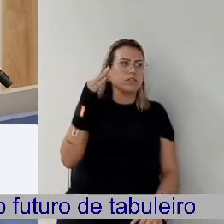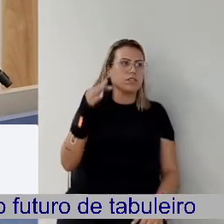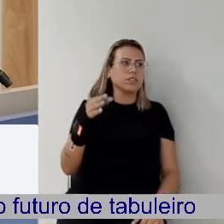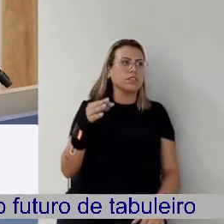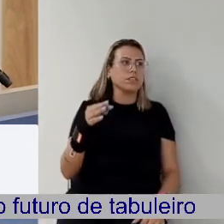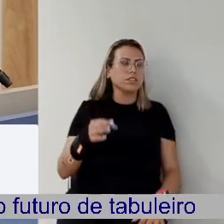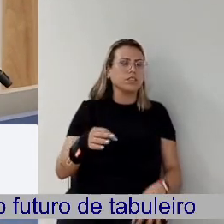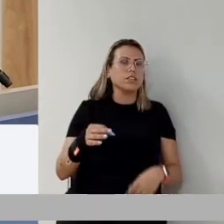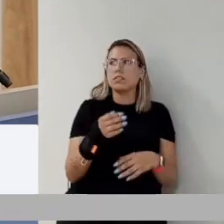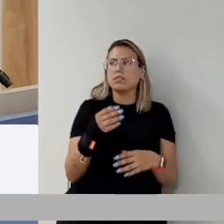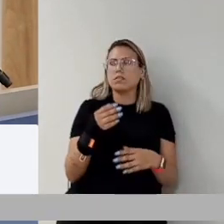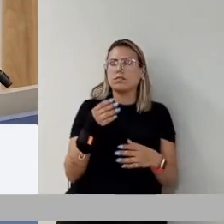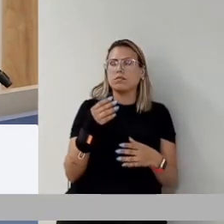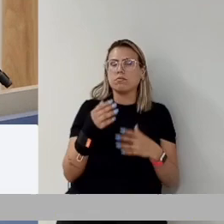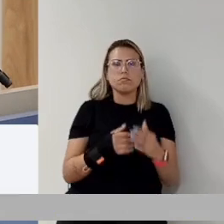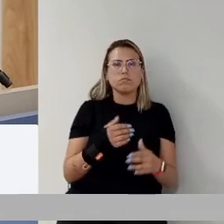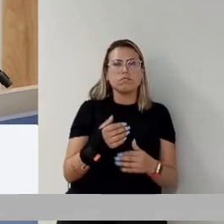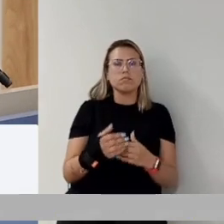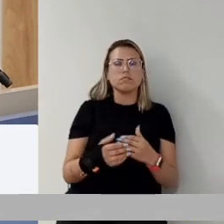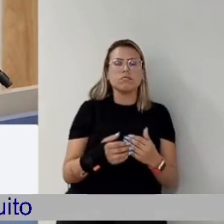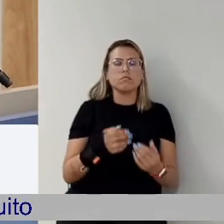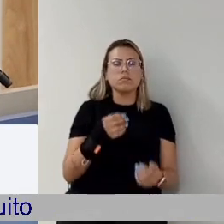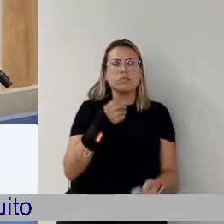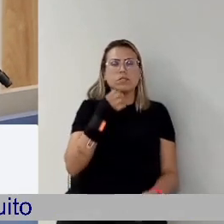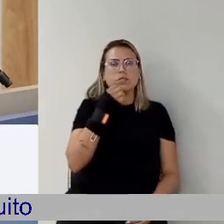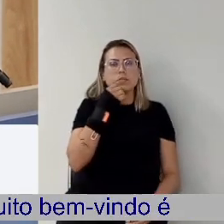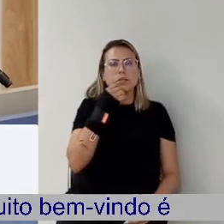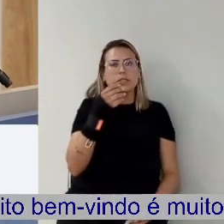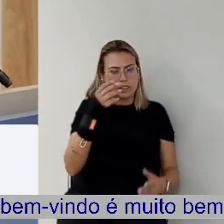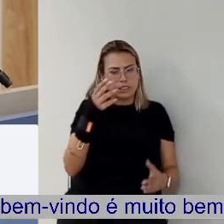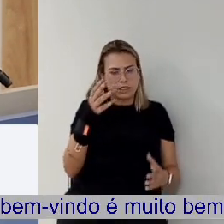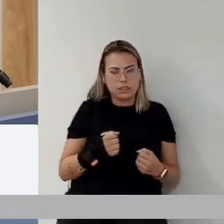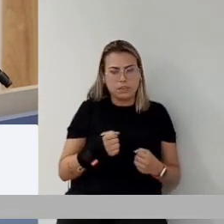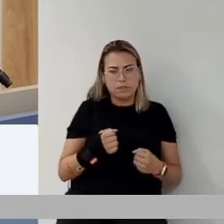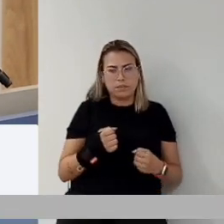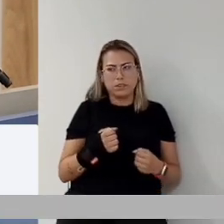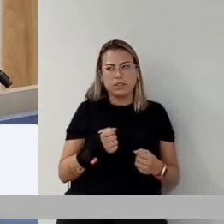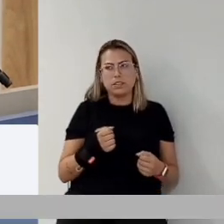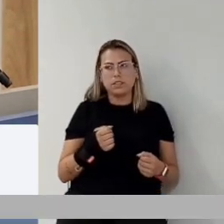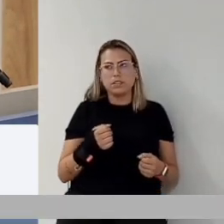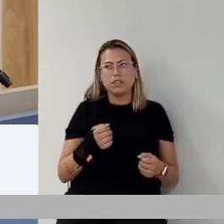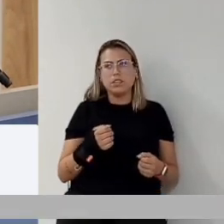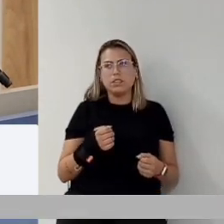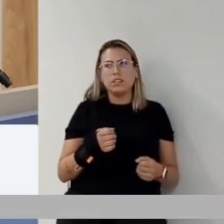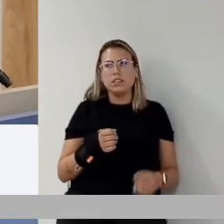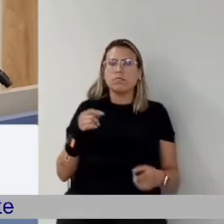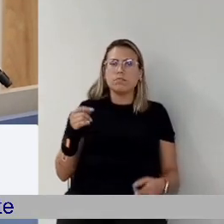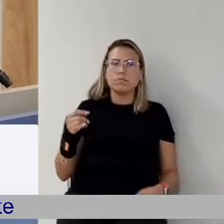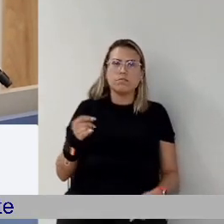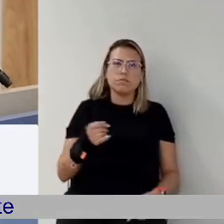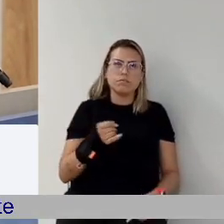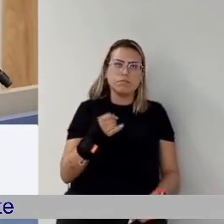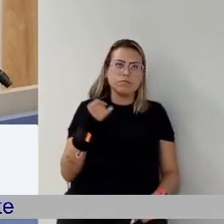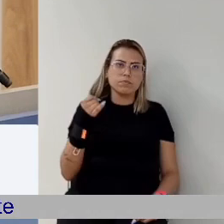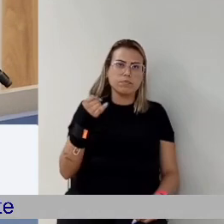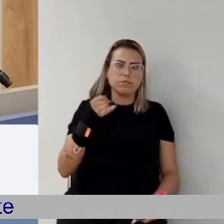prosperar cada vez mais e é muito bemvindo é muito bem recebido é acolhido e principalmente